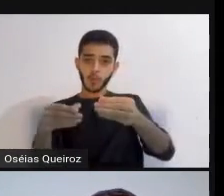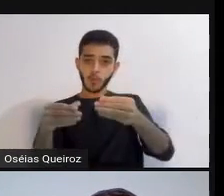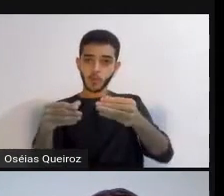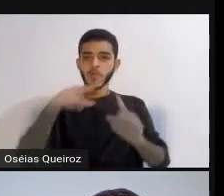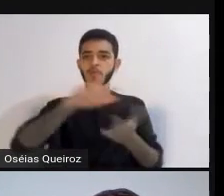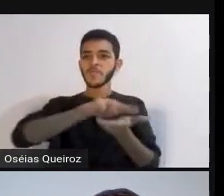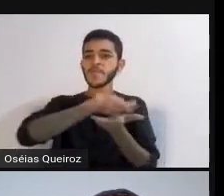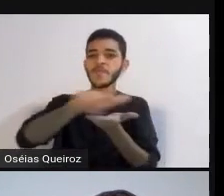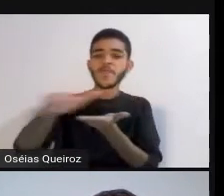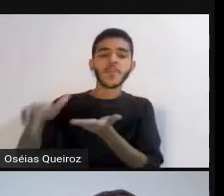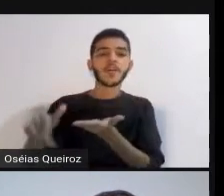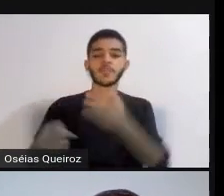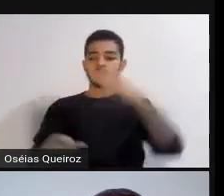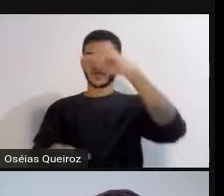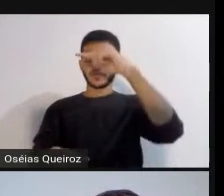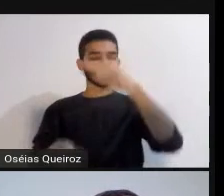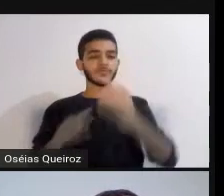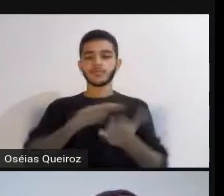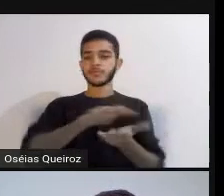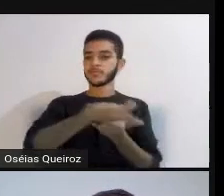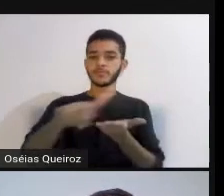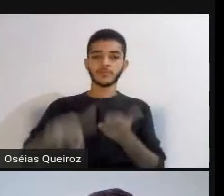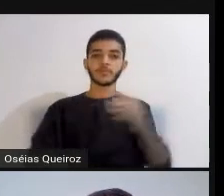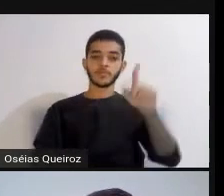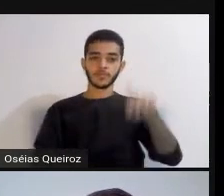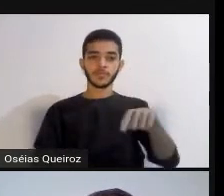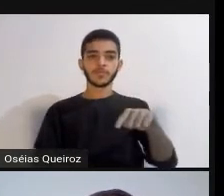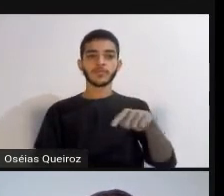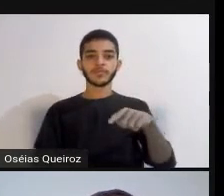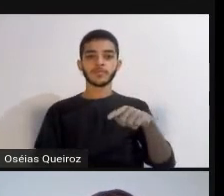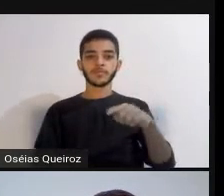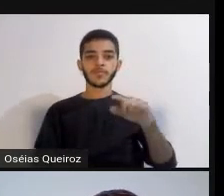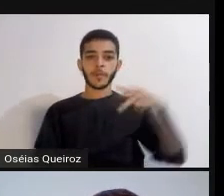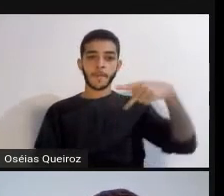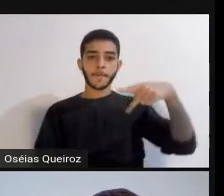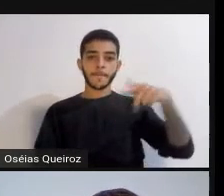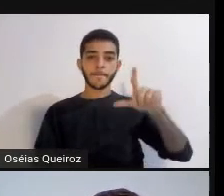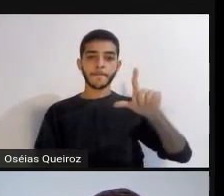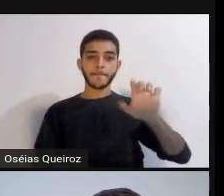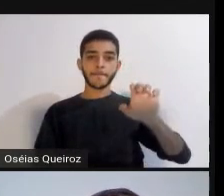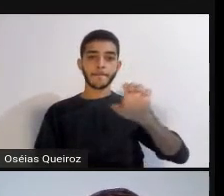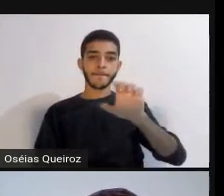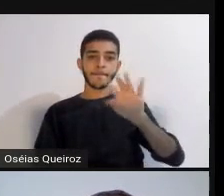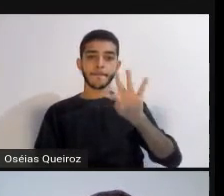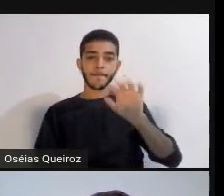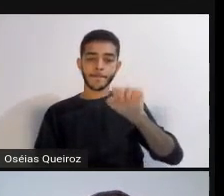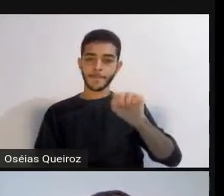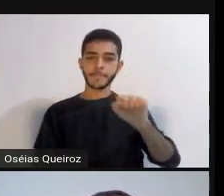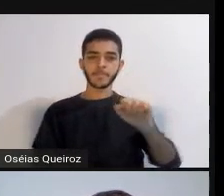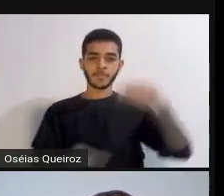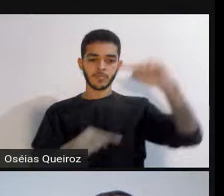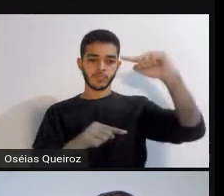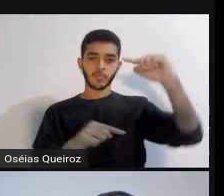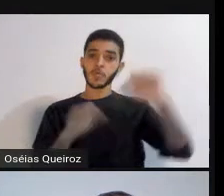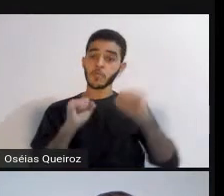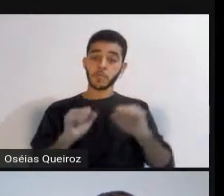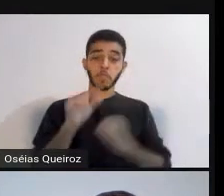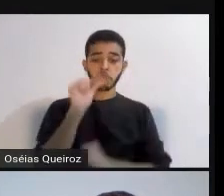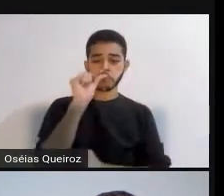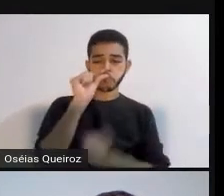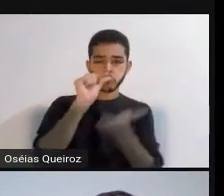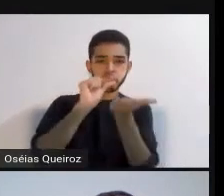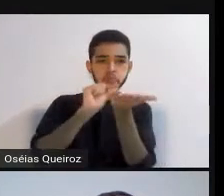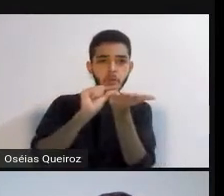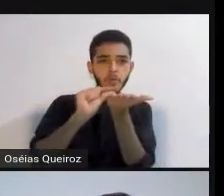materiais. Então, eles são conhecidos como pellets. Eles têm diferentes tamanhos, geralmente nesse formato cilíndrico. Então,